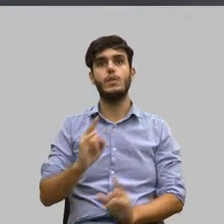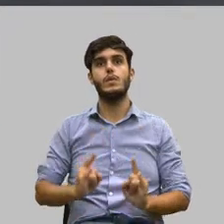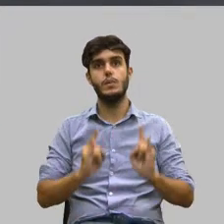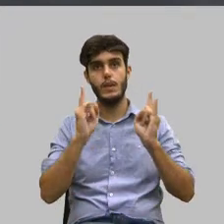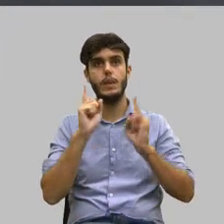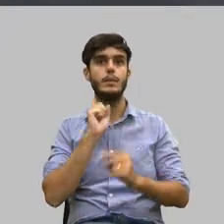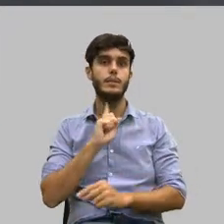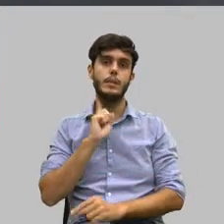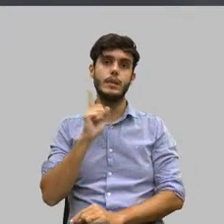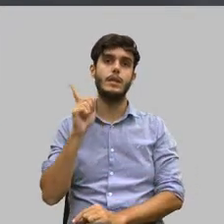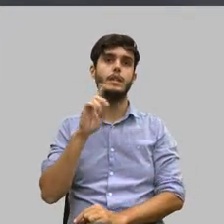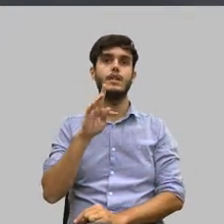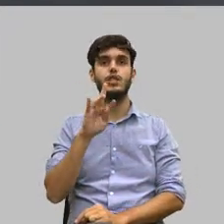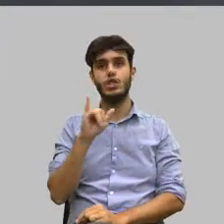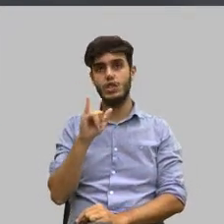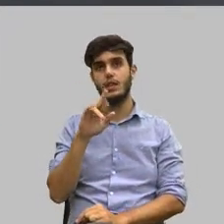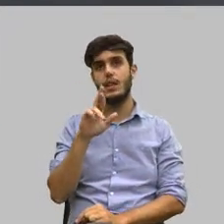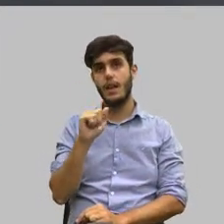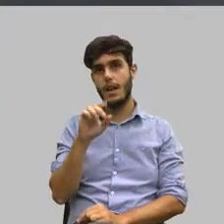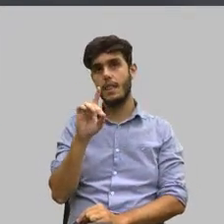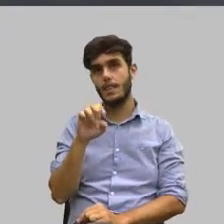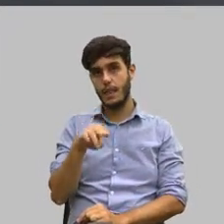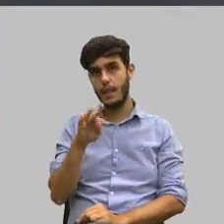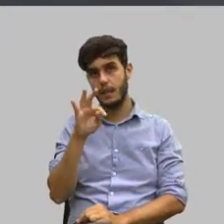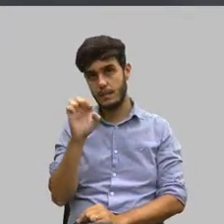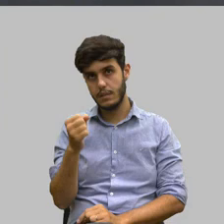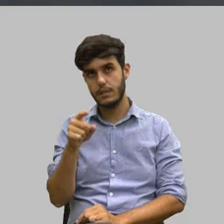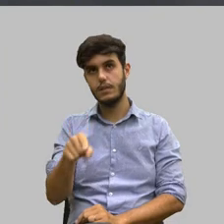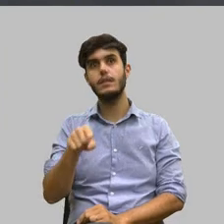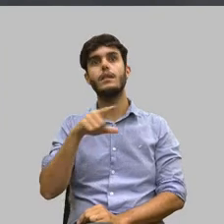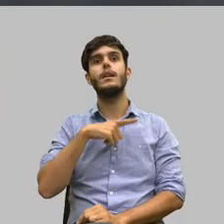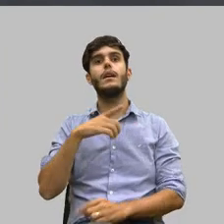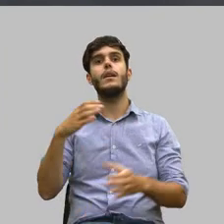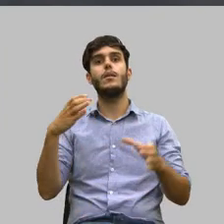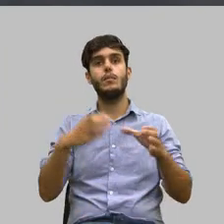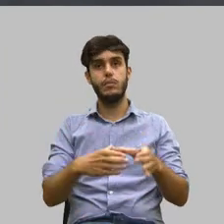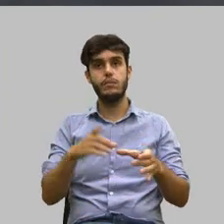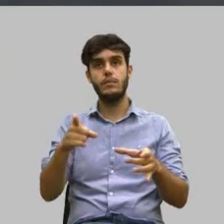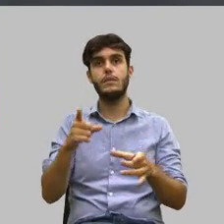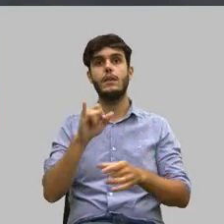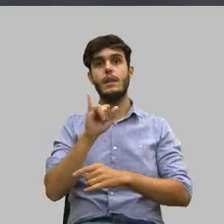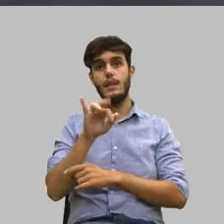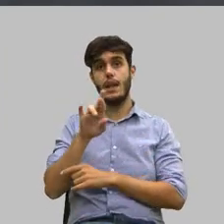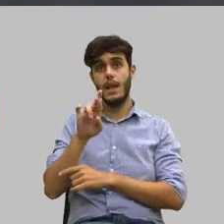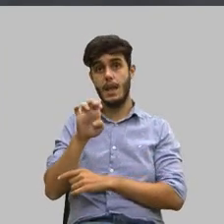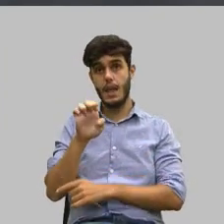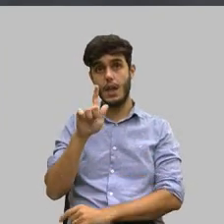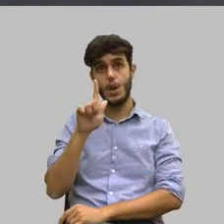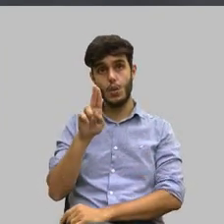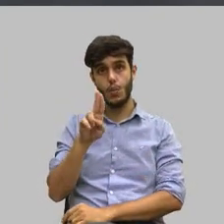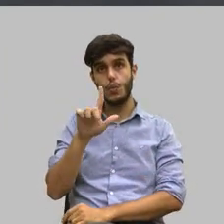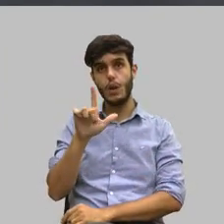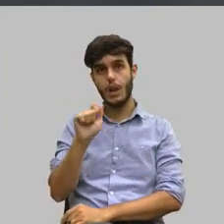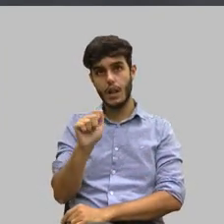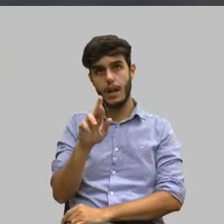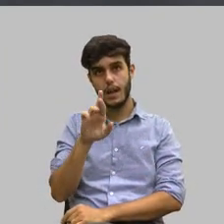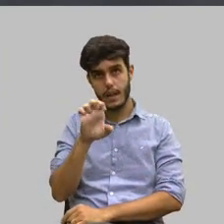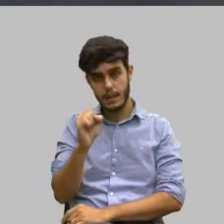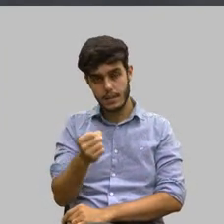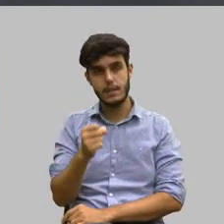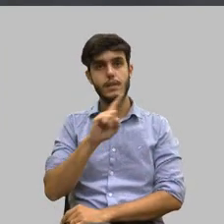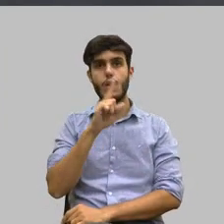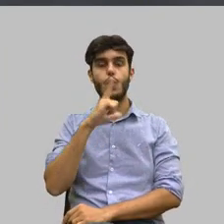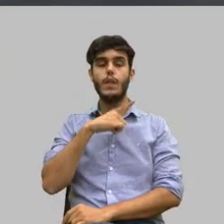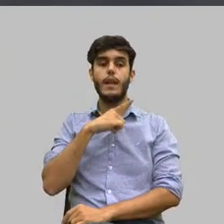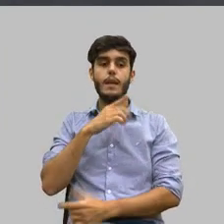Gerais Tiradentes e os demais tirando Alterosas com relação à segurança con de pânico estão irregulares Então isso é fato mas